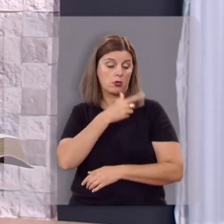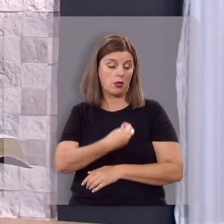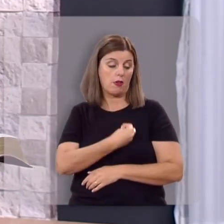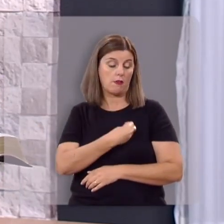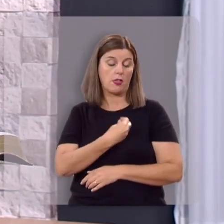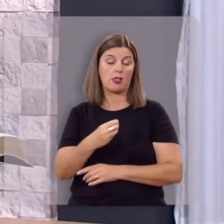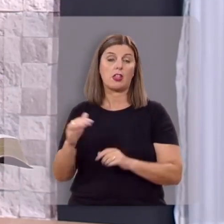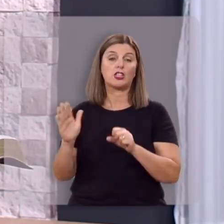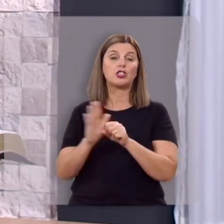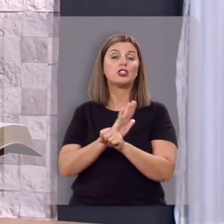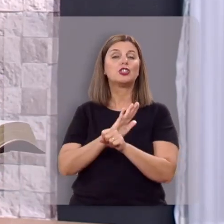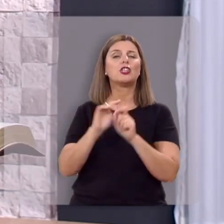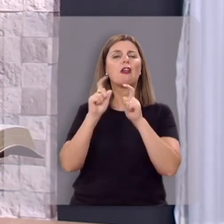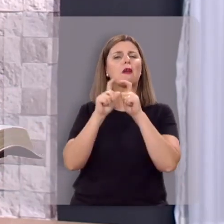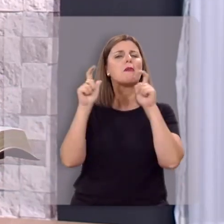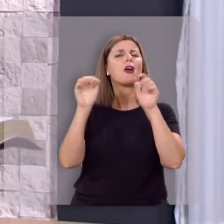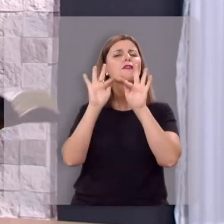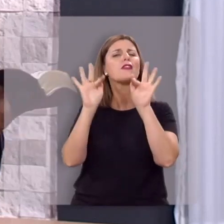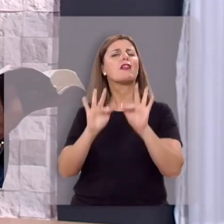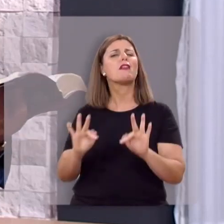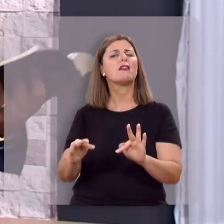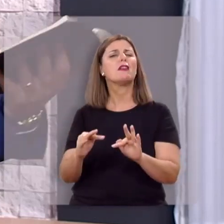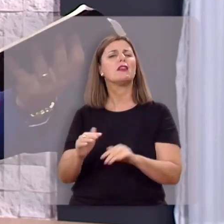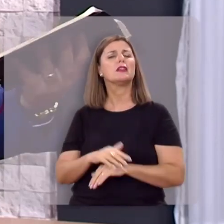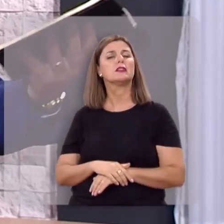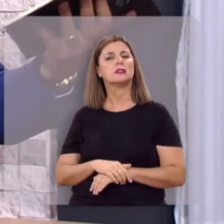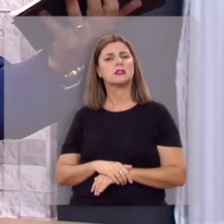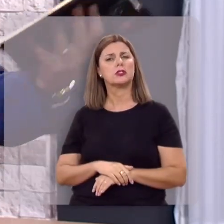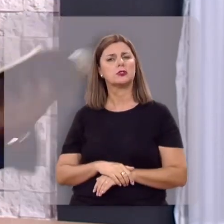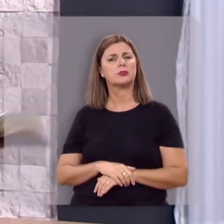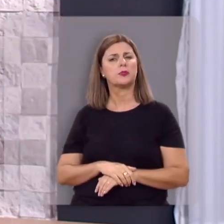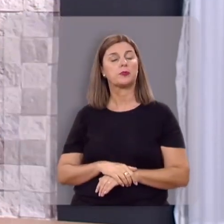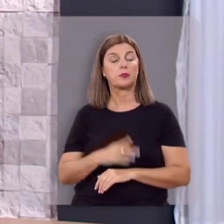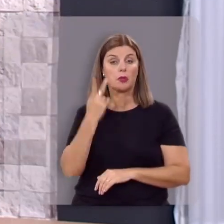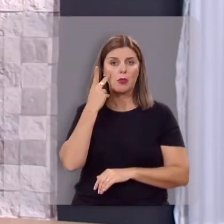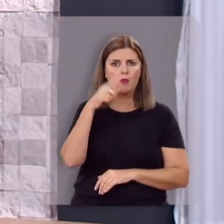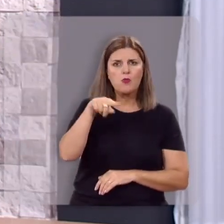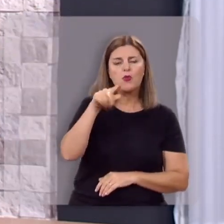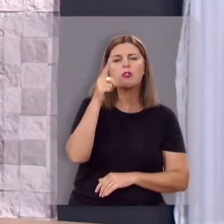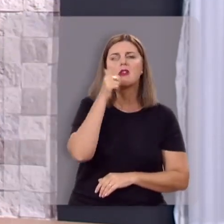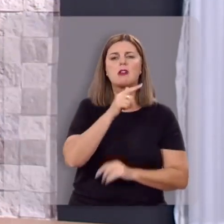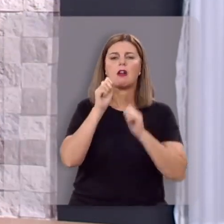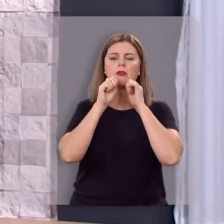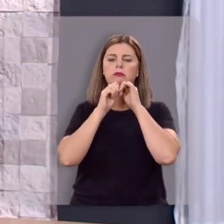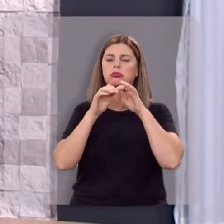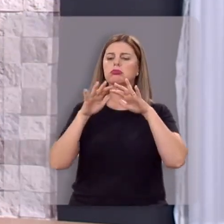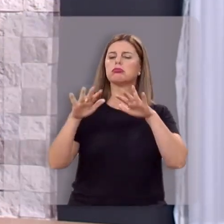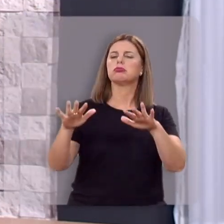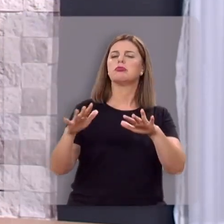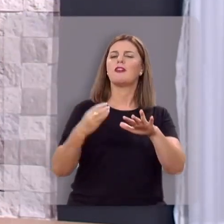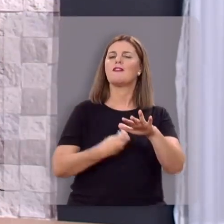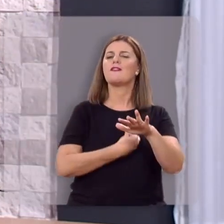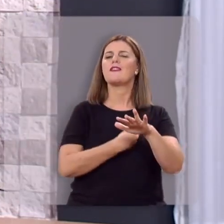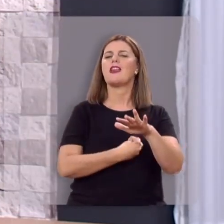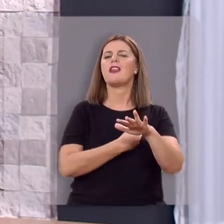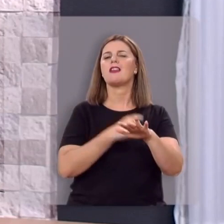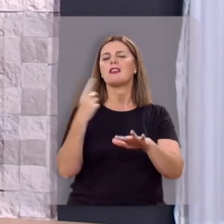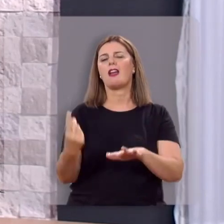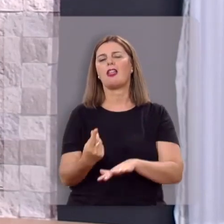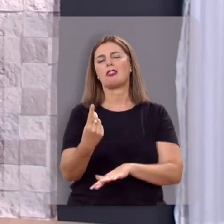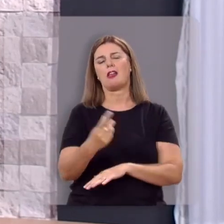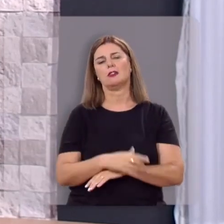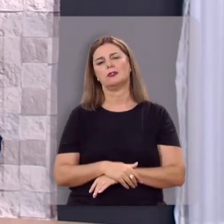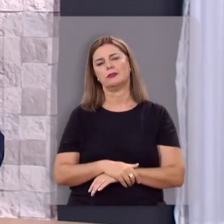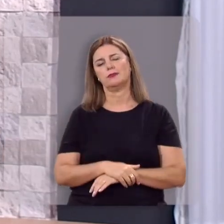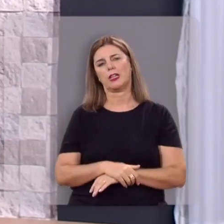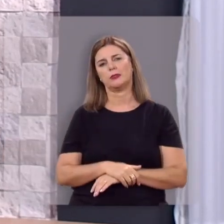Para você ter vivido uma vida plena, maiúscula, superlativa, feliz, abundante. Para você desfrutar da própria